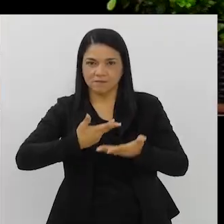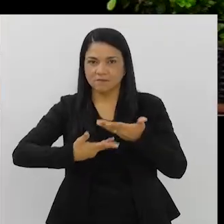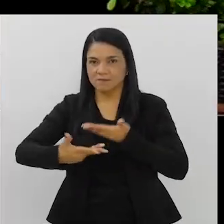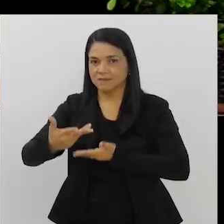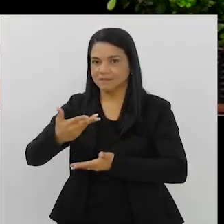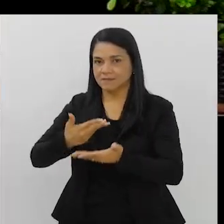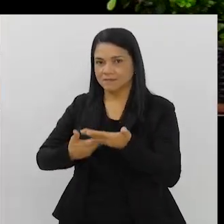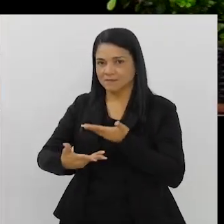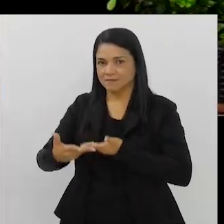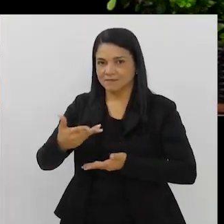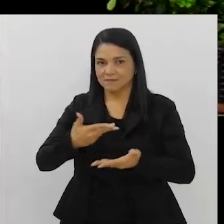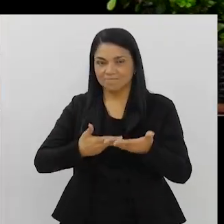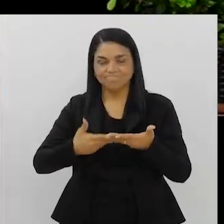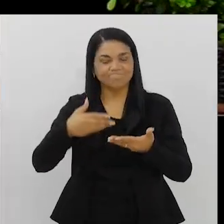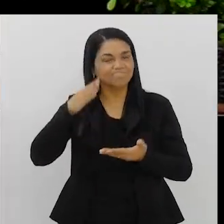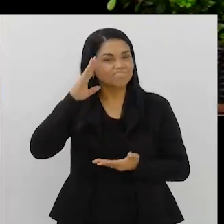um